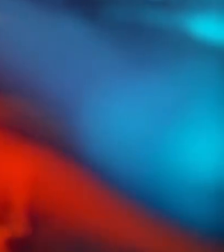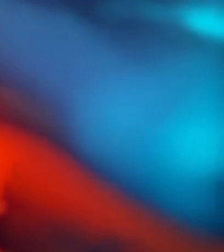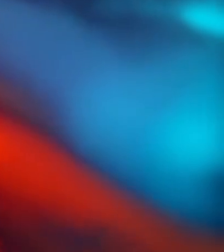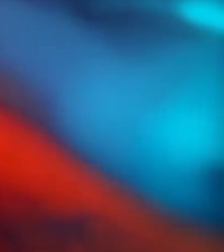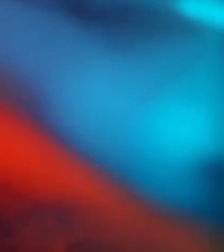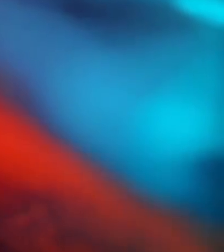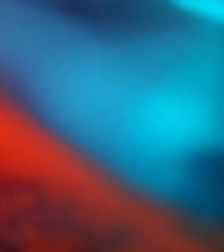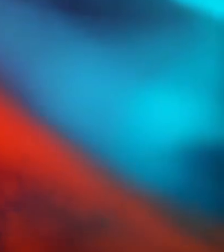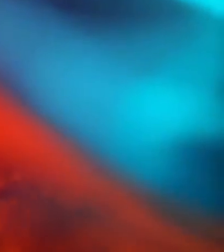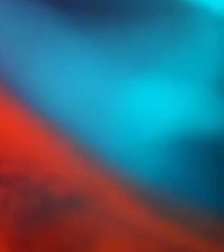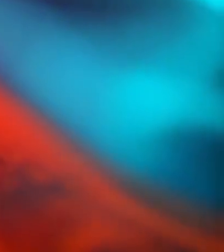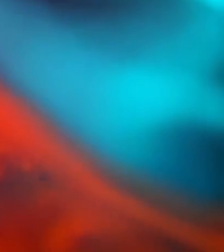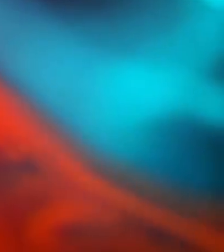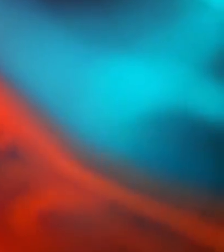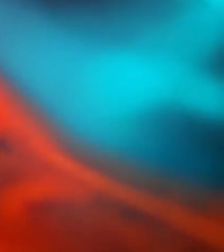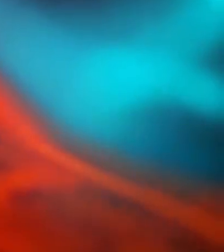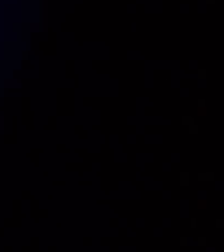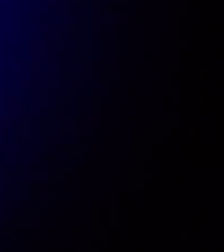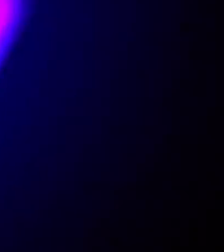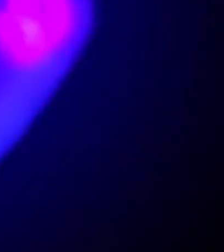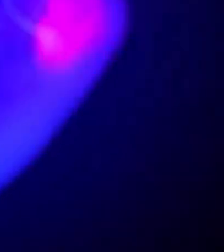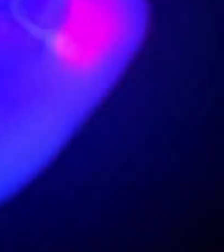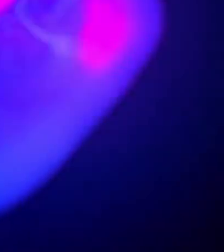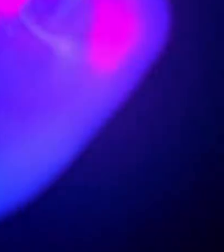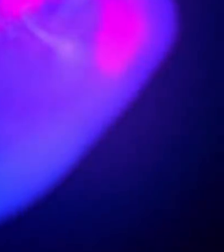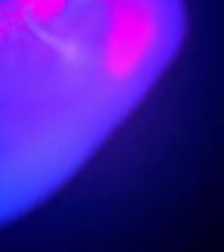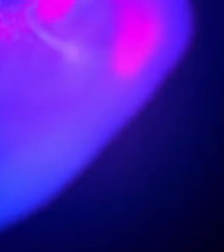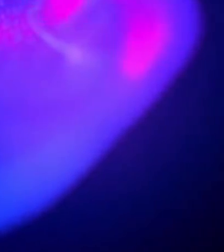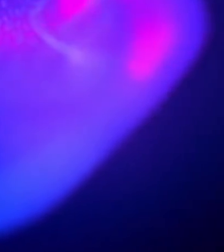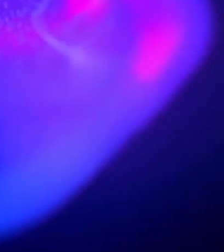E desligue-se de tudo.